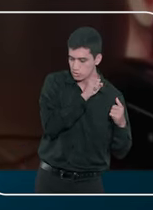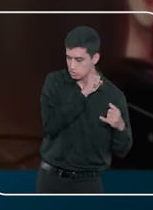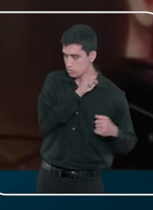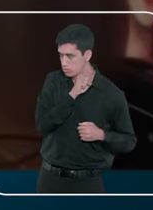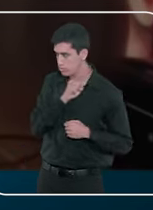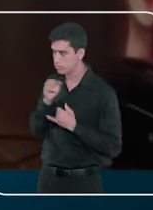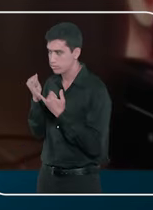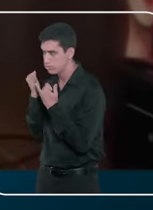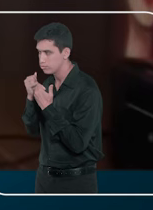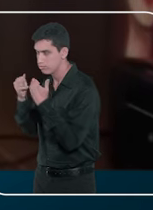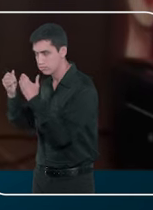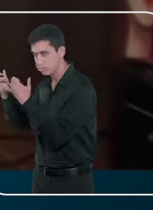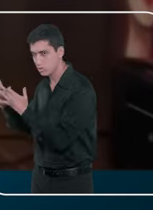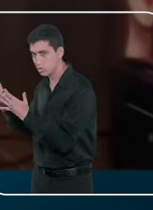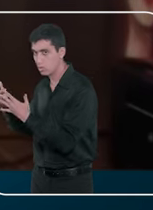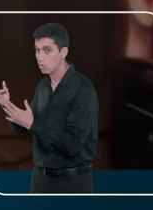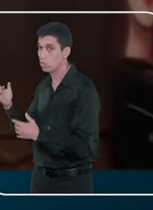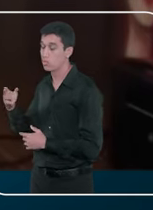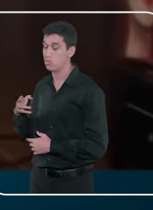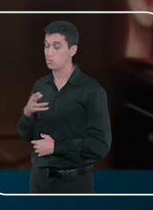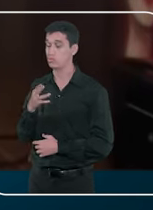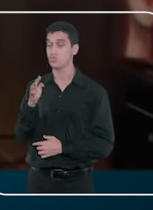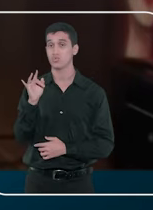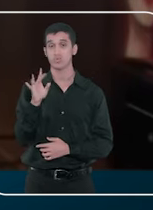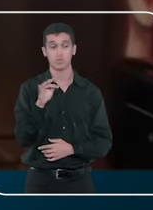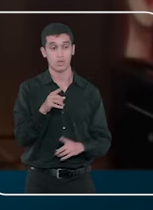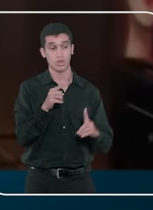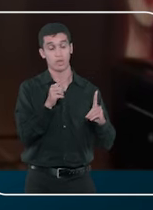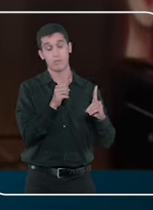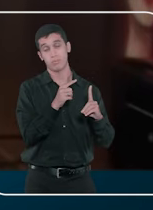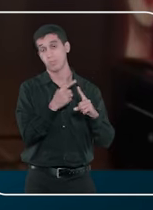delitiva, a mera promessa de per si não